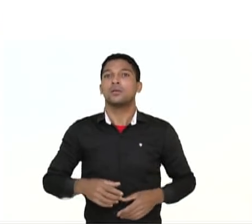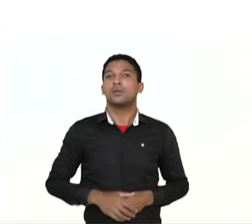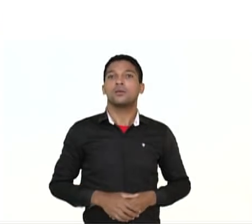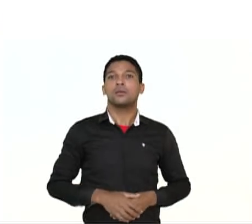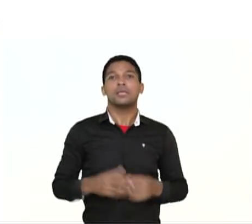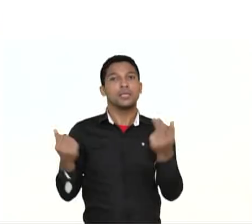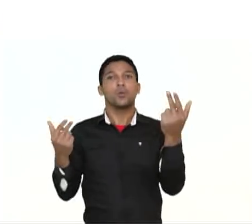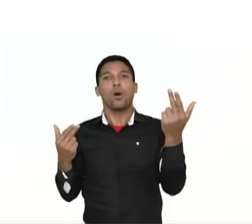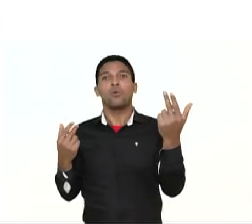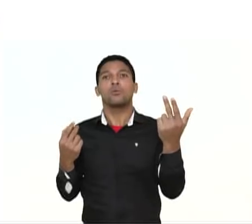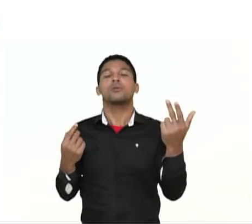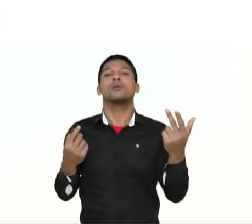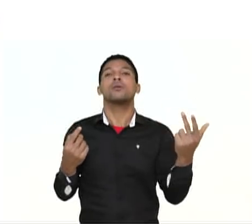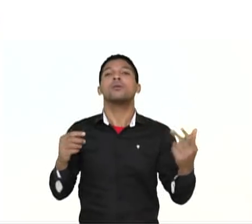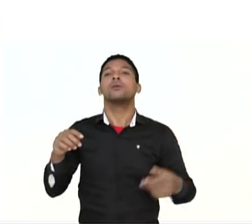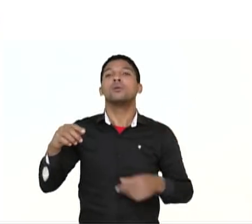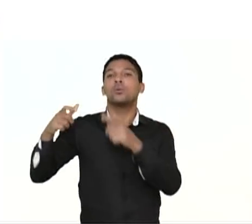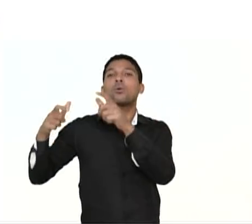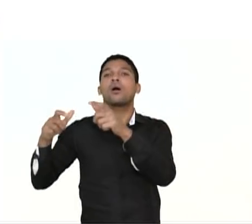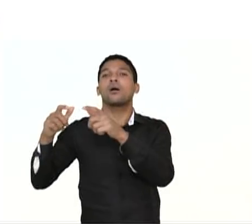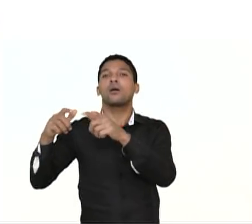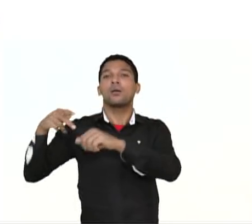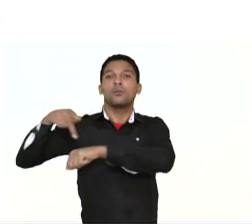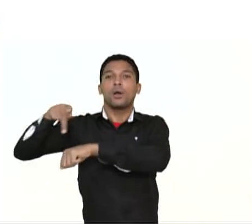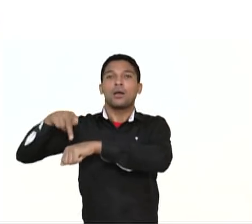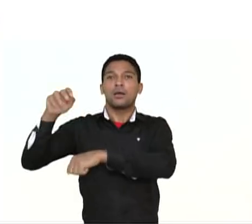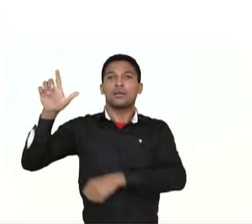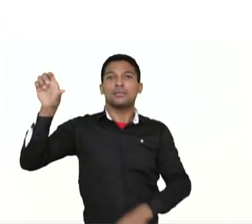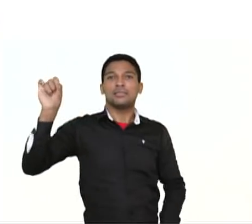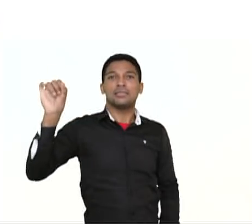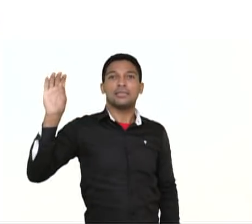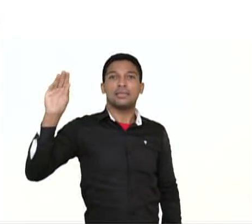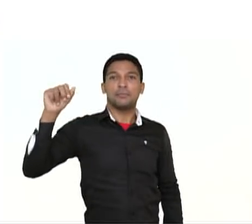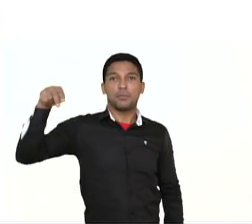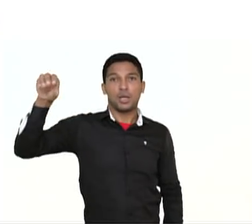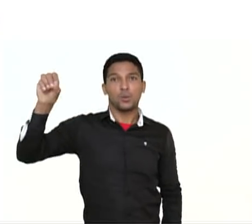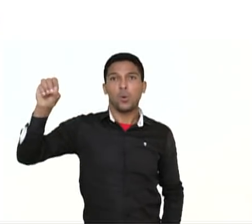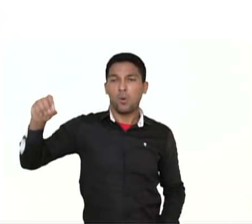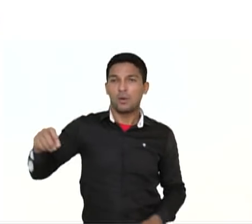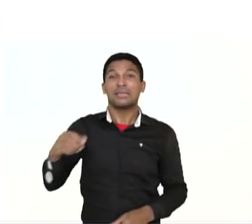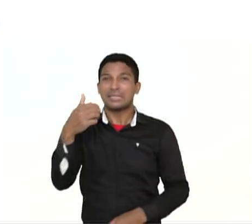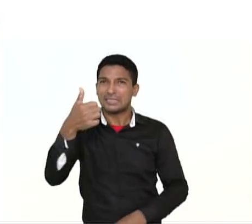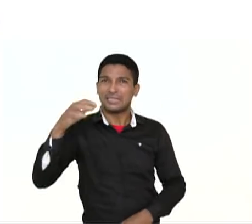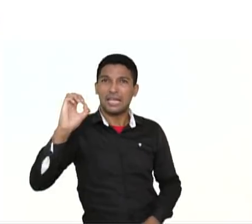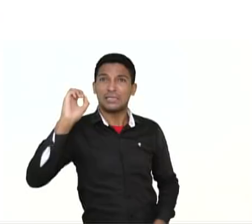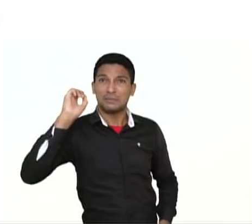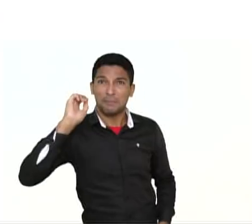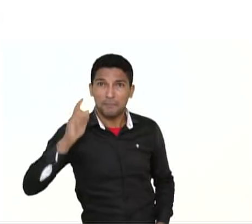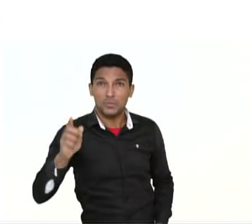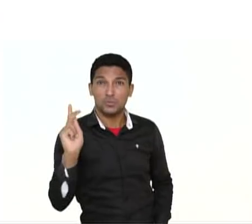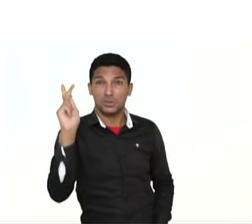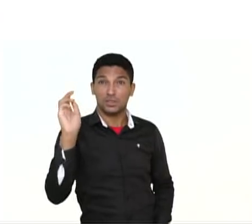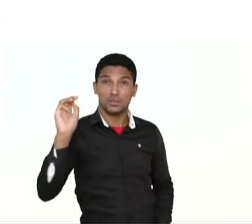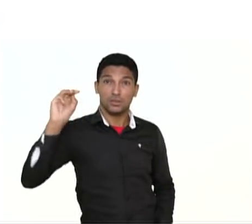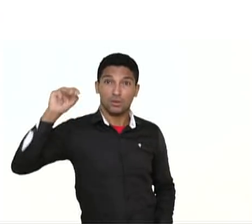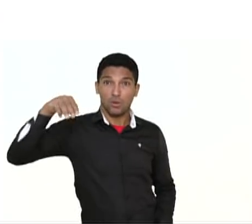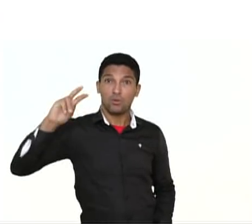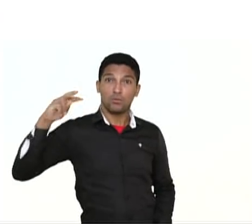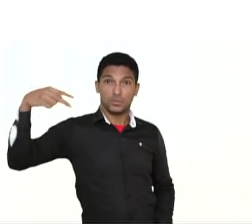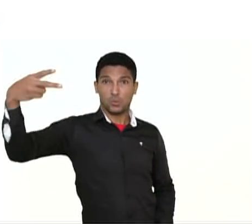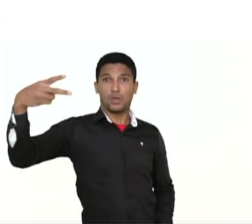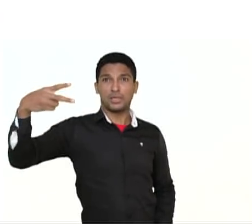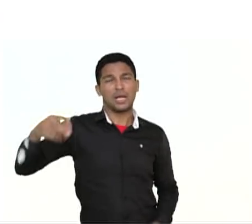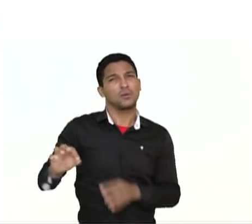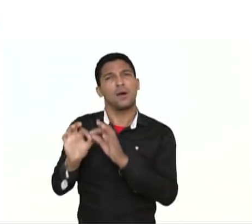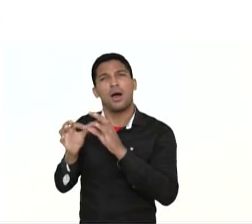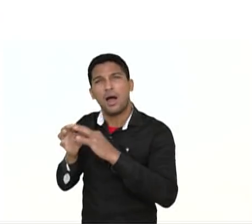da qual está no Brasil, foi estimada em 10.000 km², correspondente